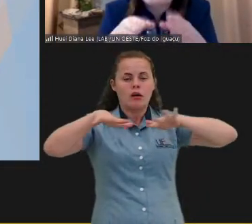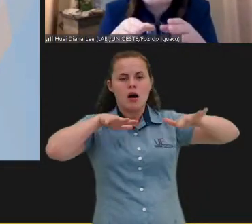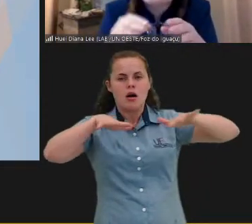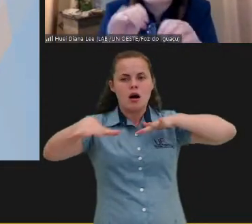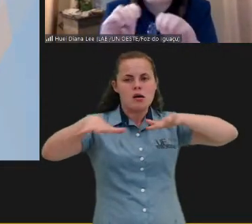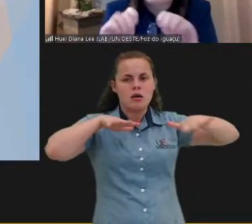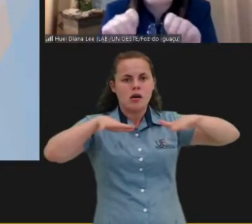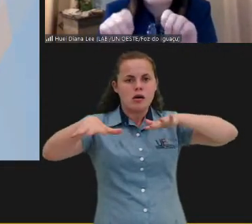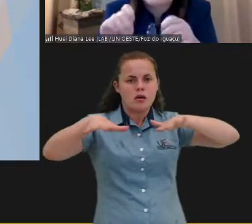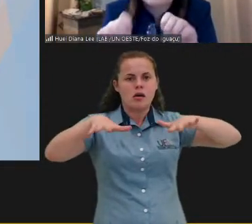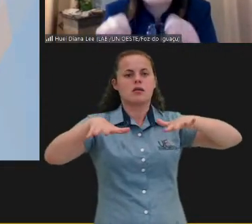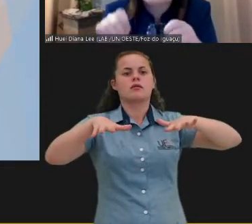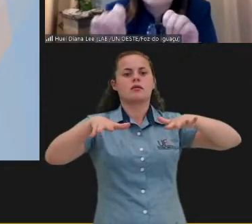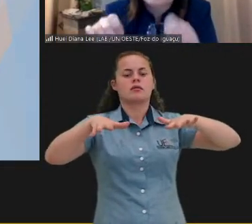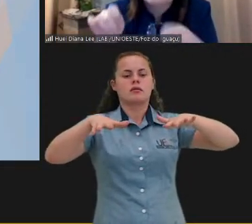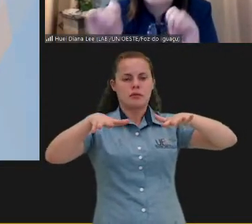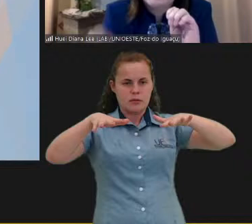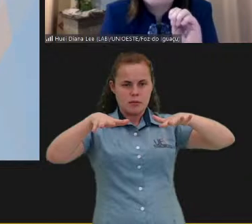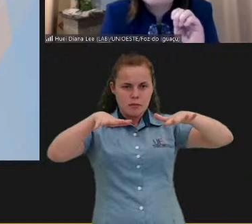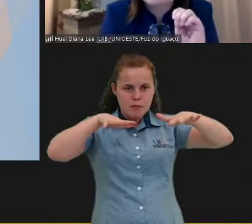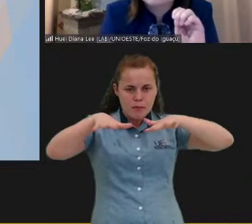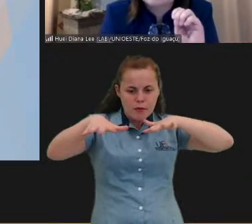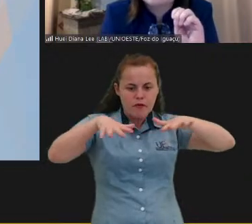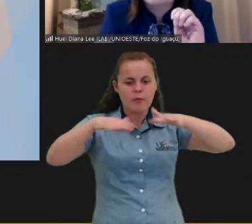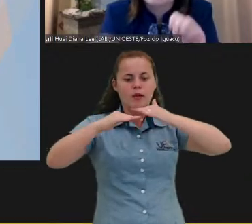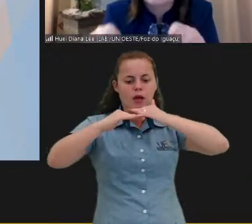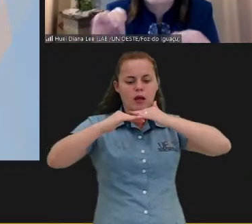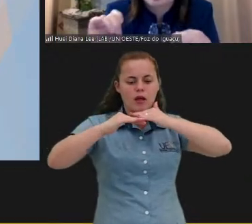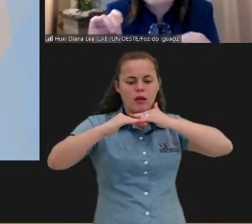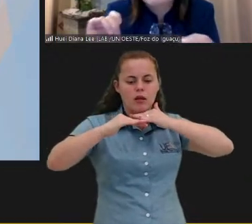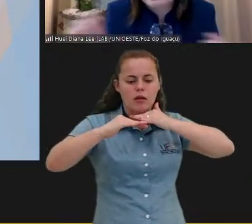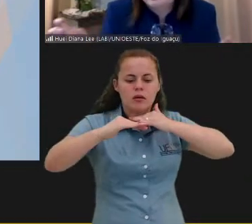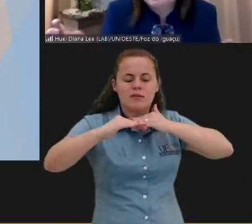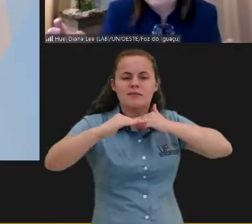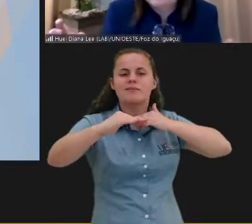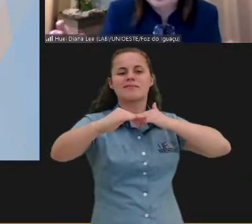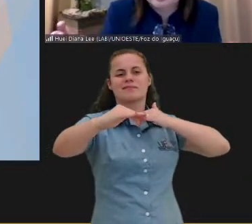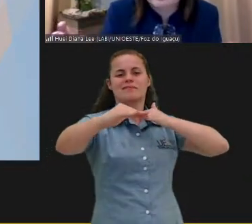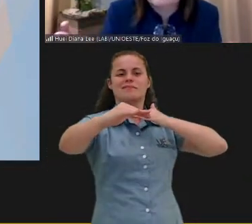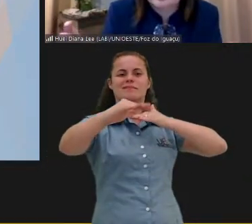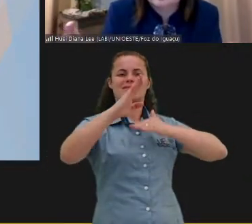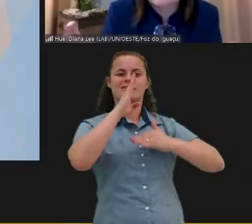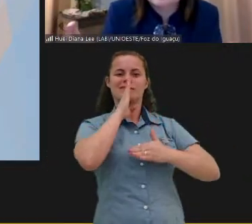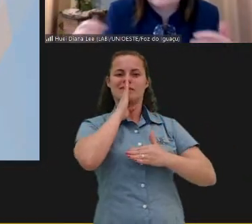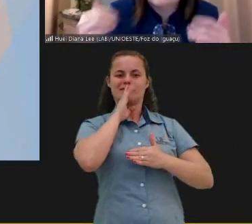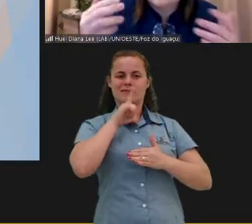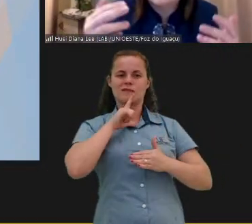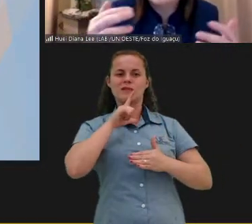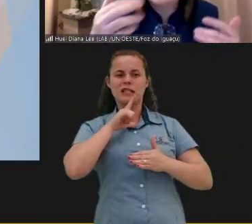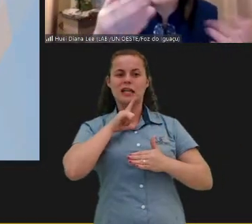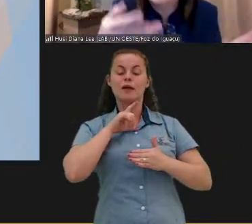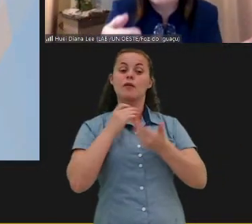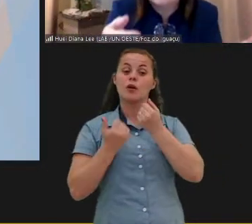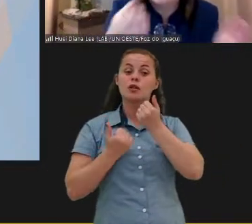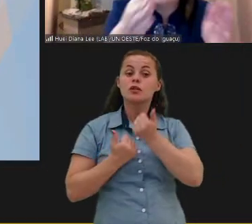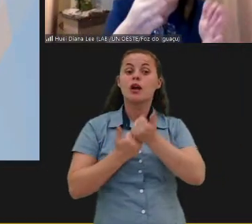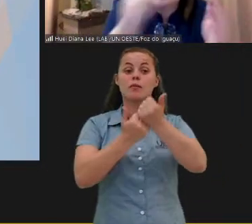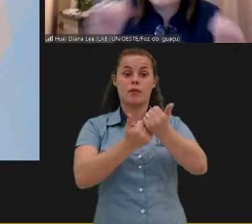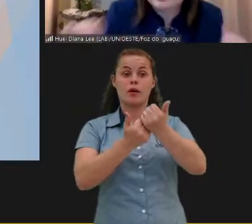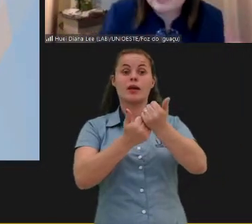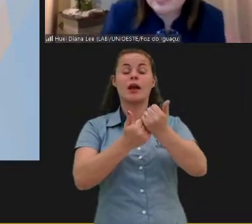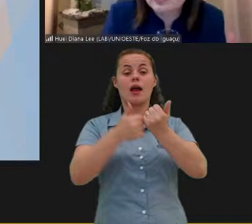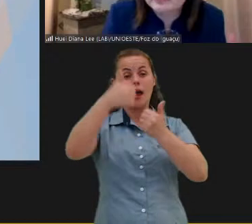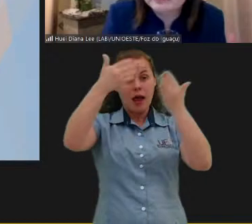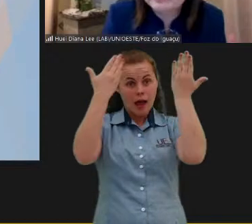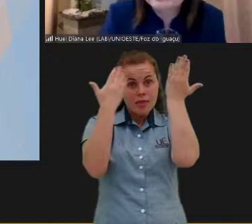uma estabilização do movimento que o médico está fazendo. Pode também, inclusive, chegar até ajudar na análise das imagens que o